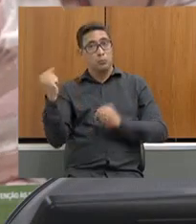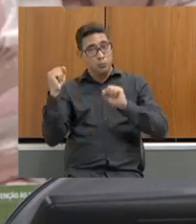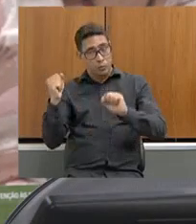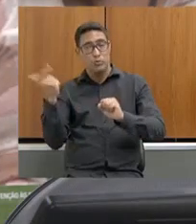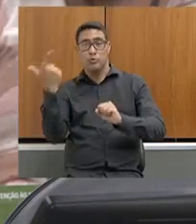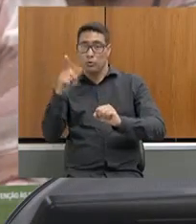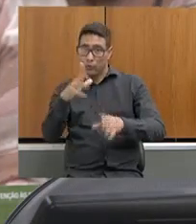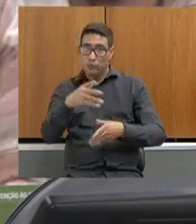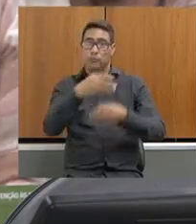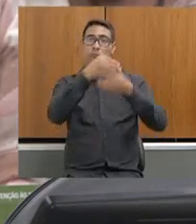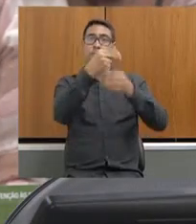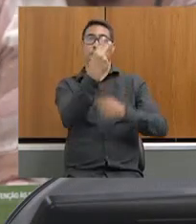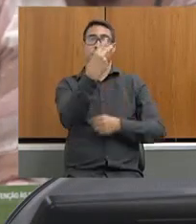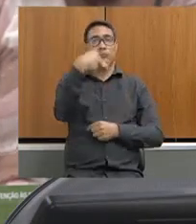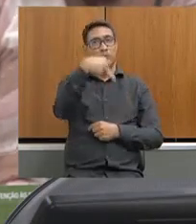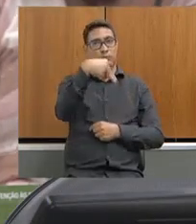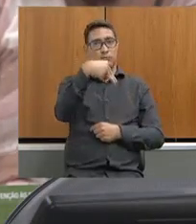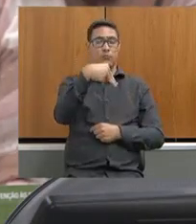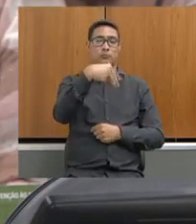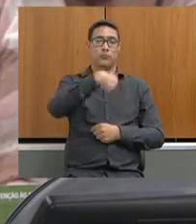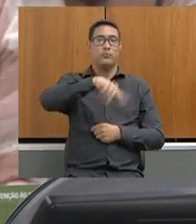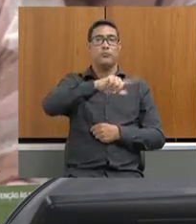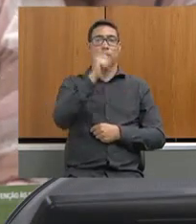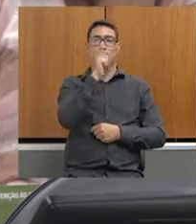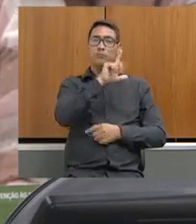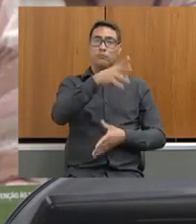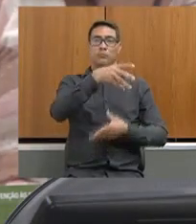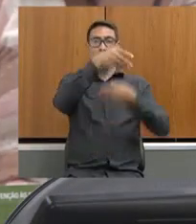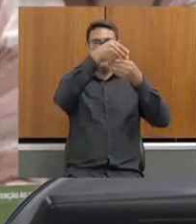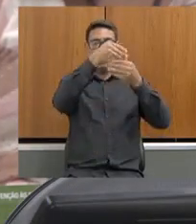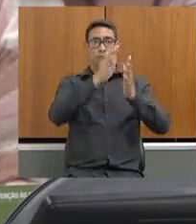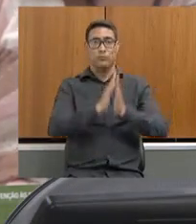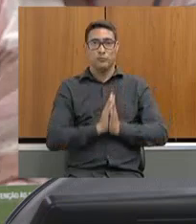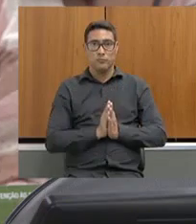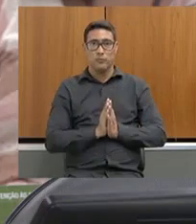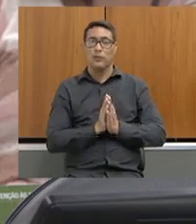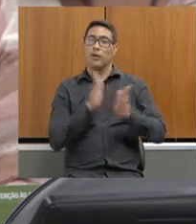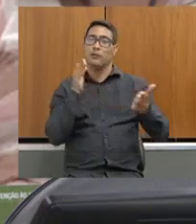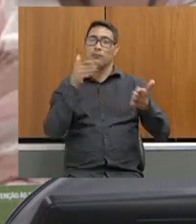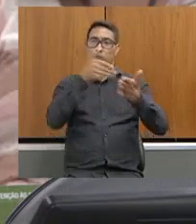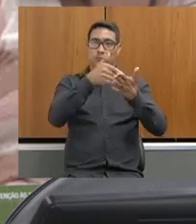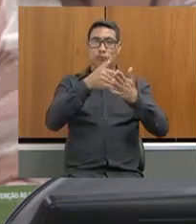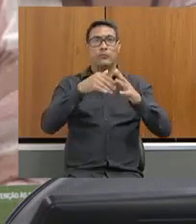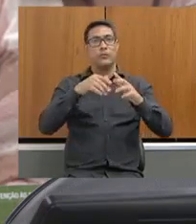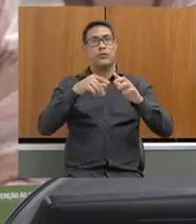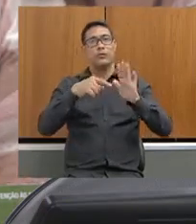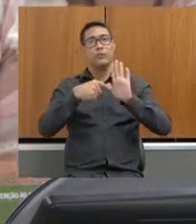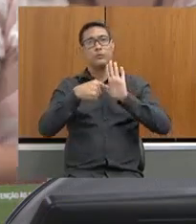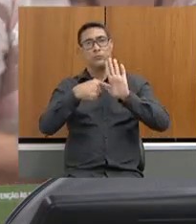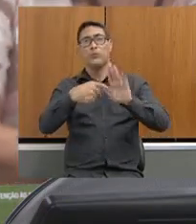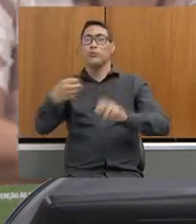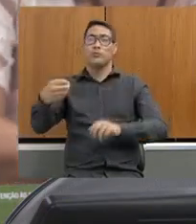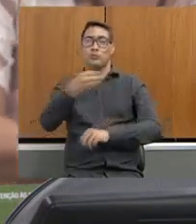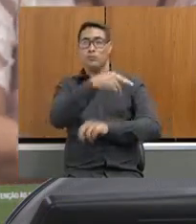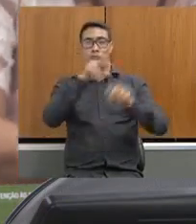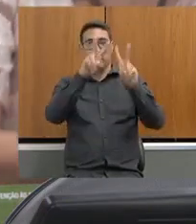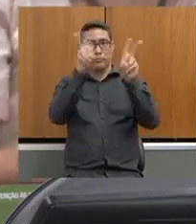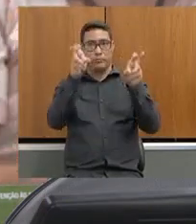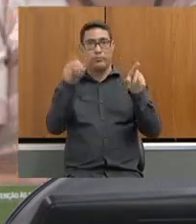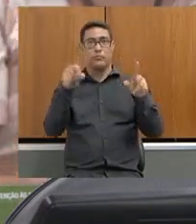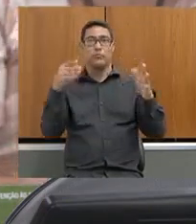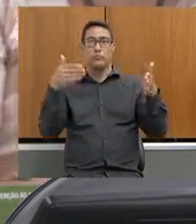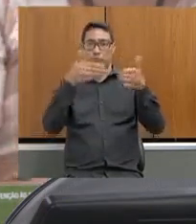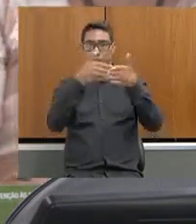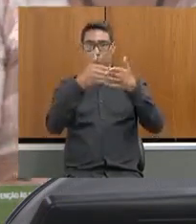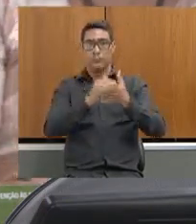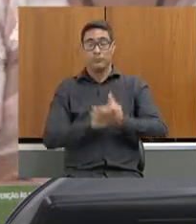interpelou disporá de dois minutos para suas considerações, ficando vedada a exposição de novo assunto. No